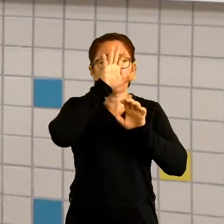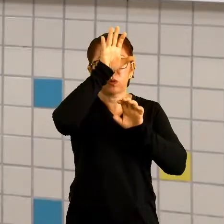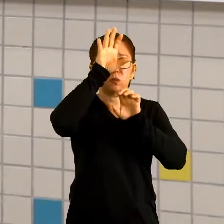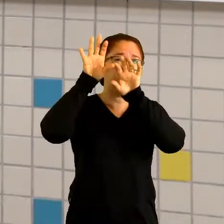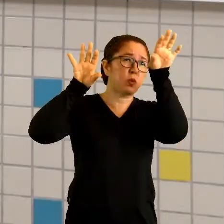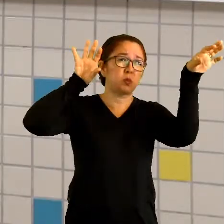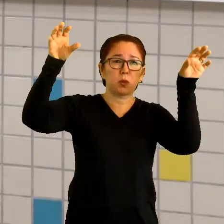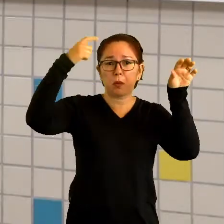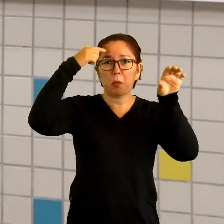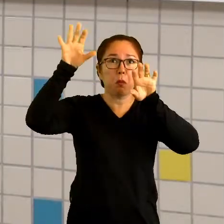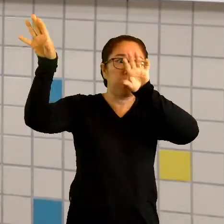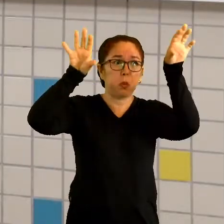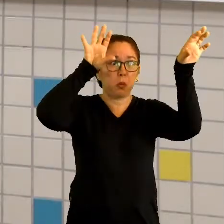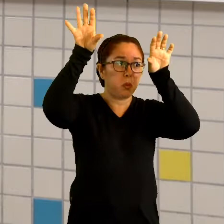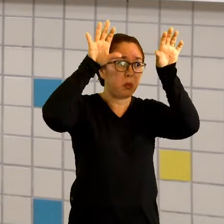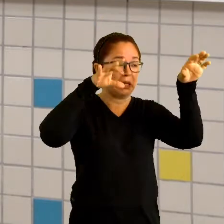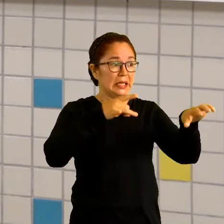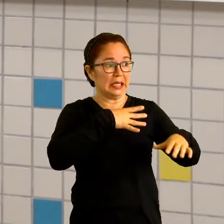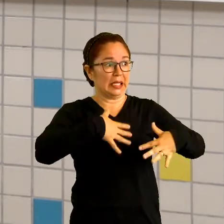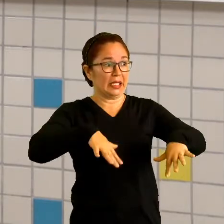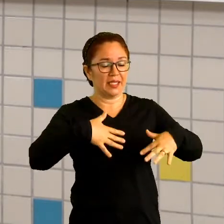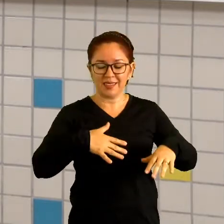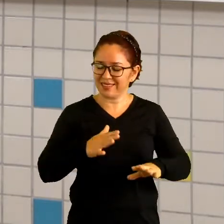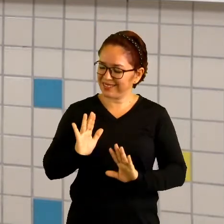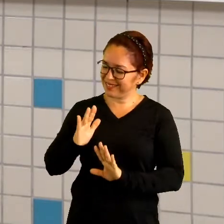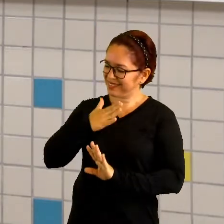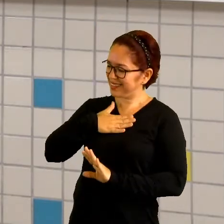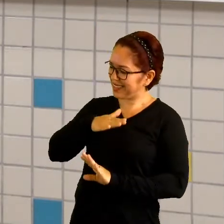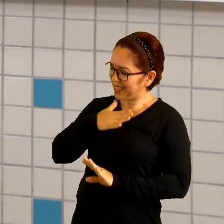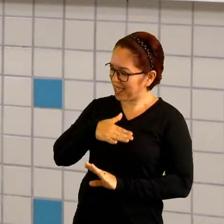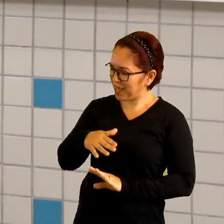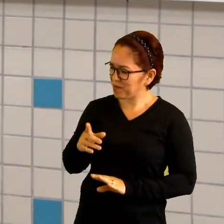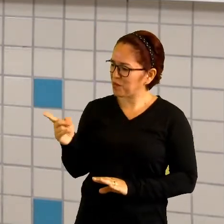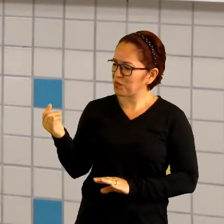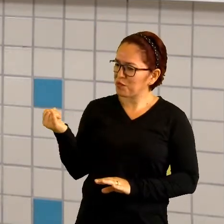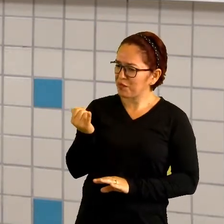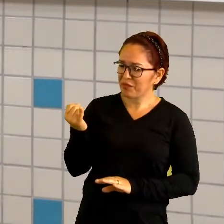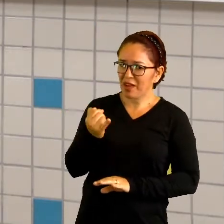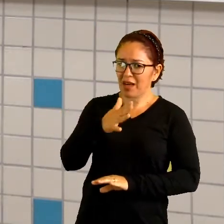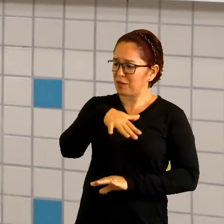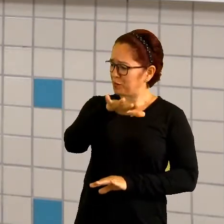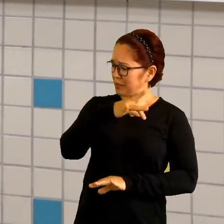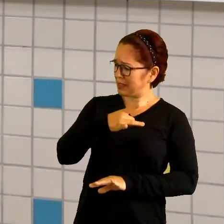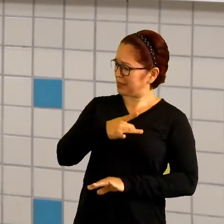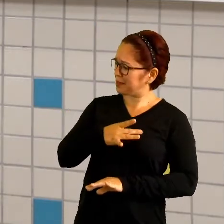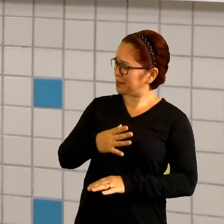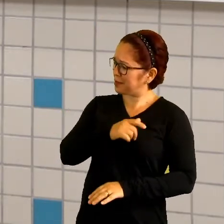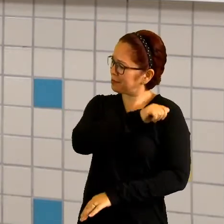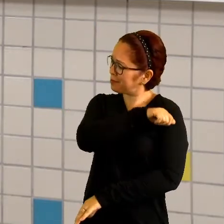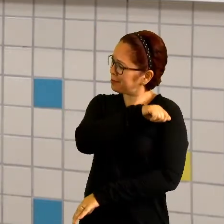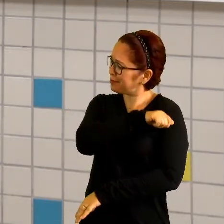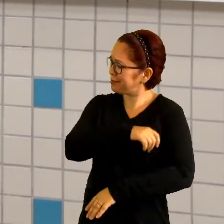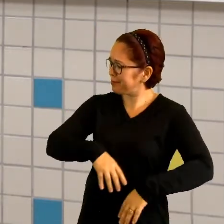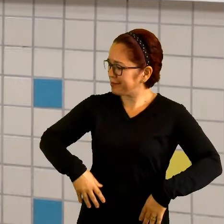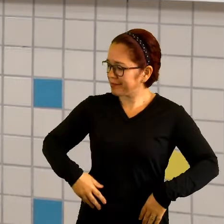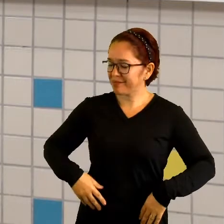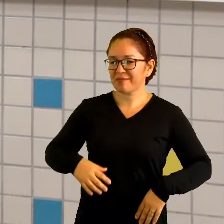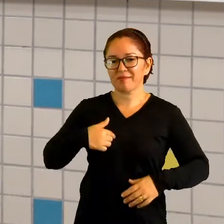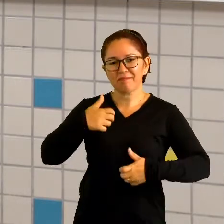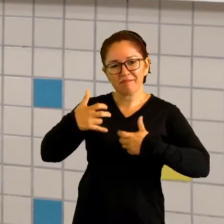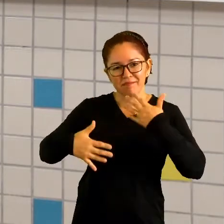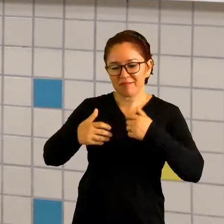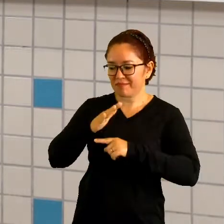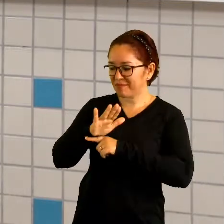Fava, desse jeito você vai assustar os alunos. Estamos aqui para ajudar vocês a compreender melhor. Então,